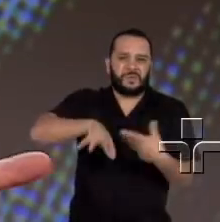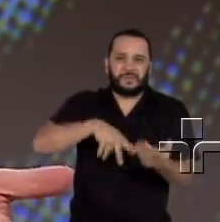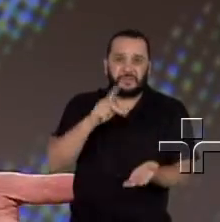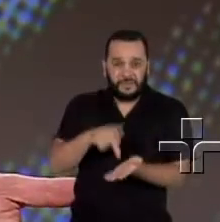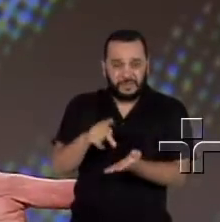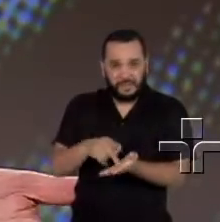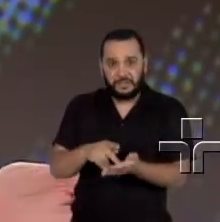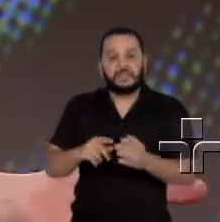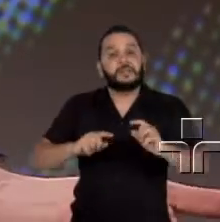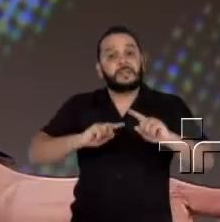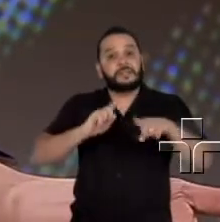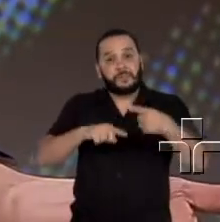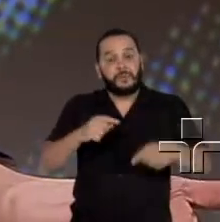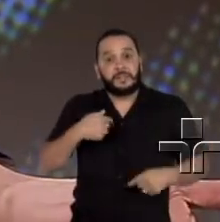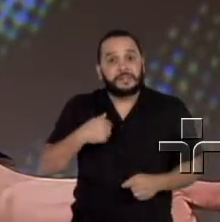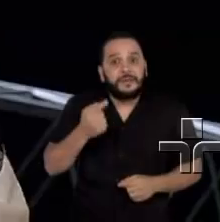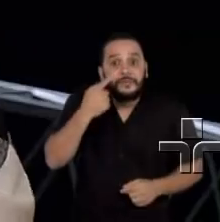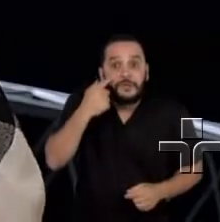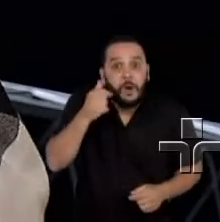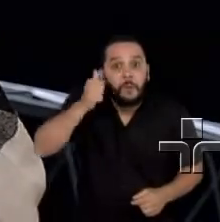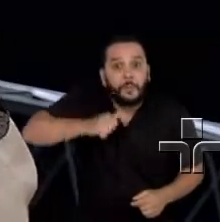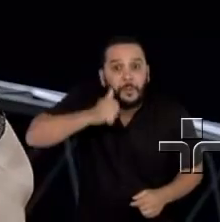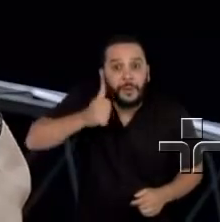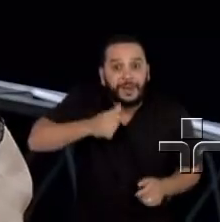Depois que eu vi que uma mulher tomou uma flechada, você viu isso?